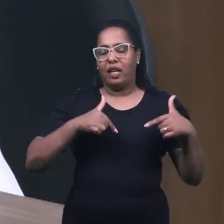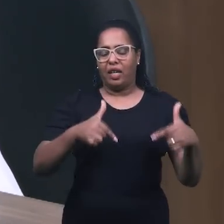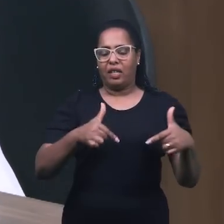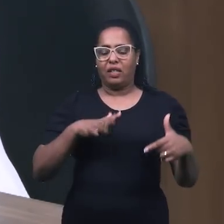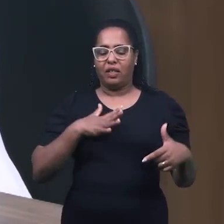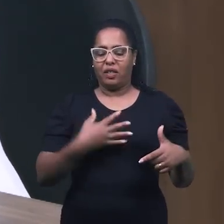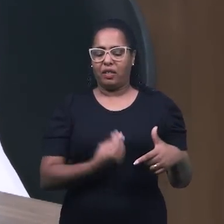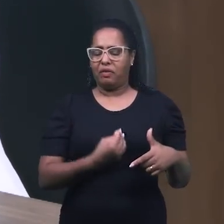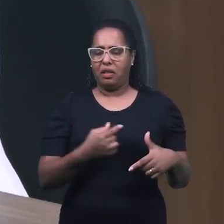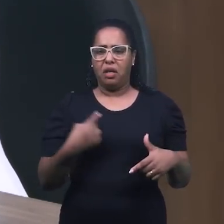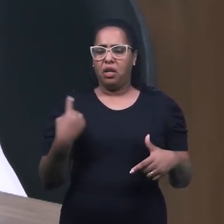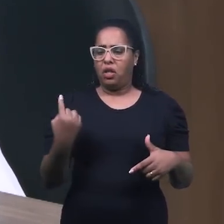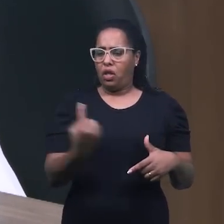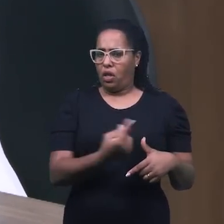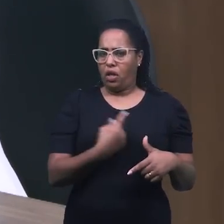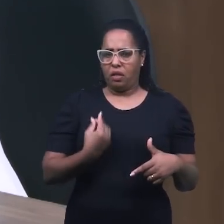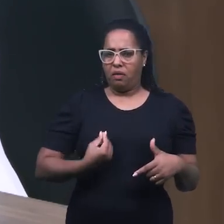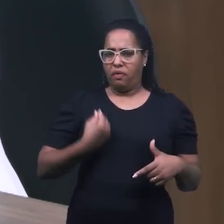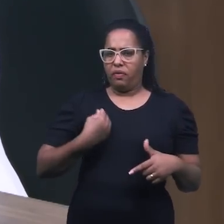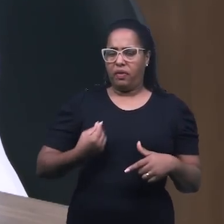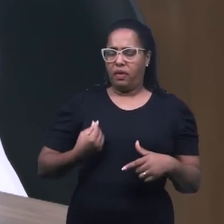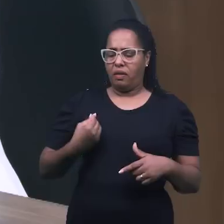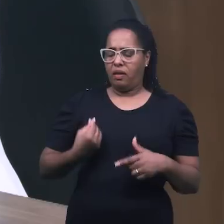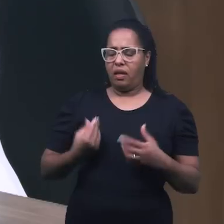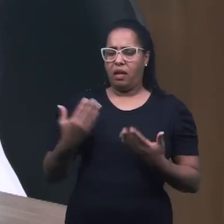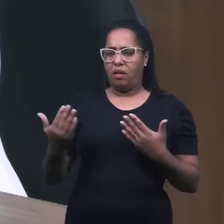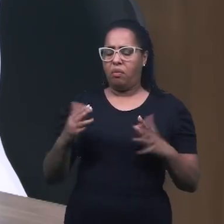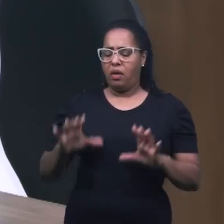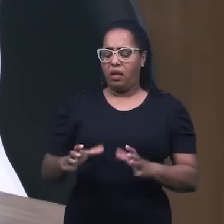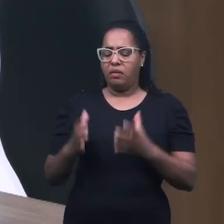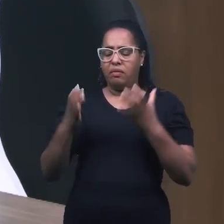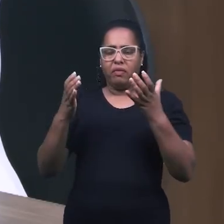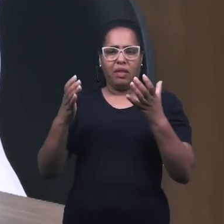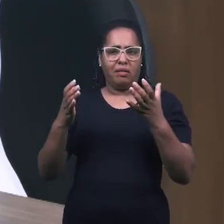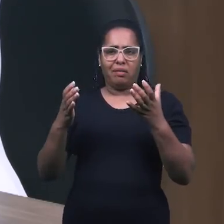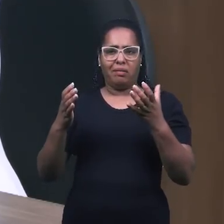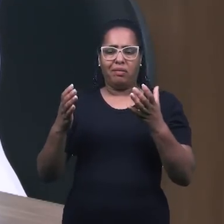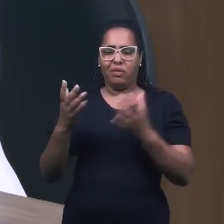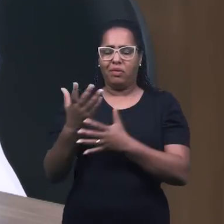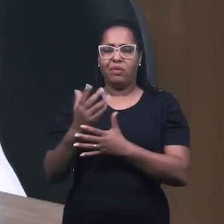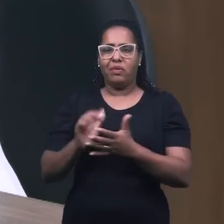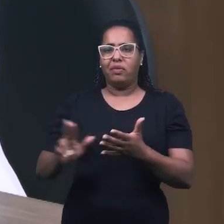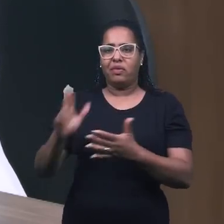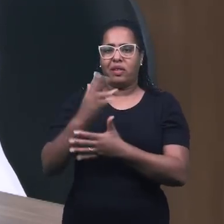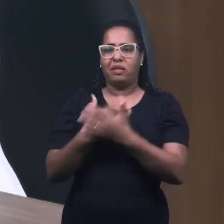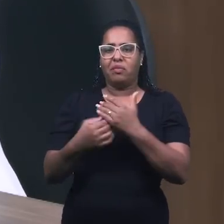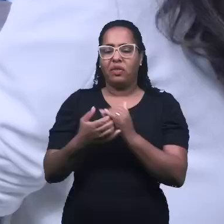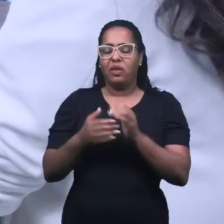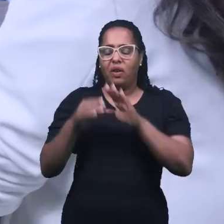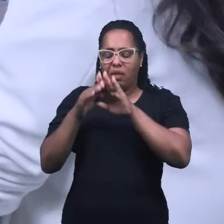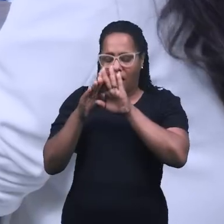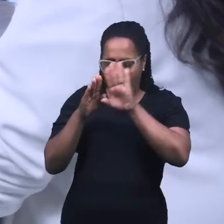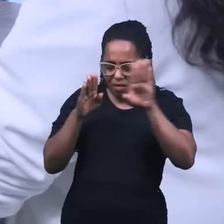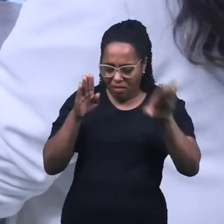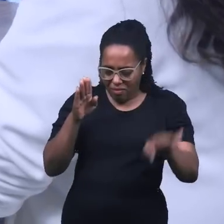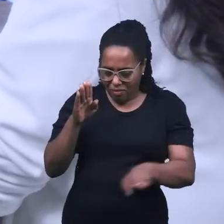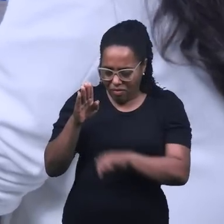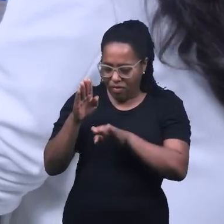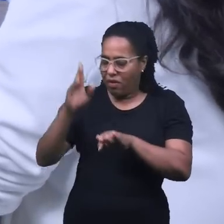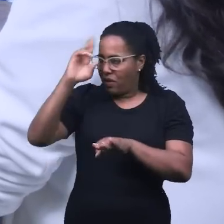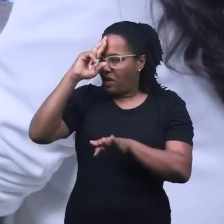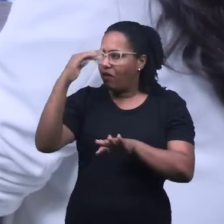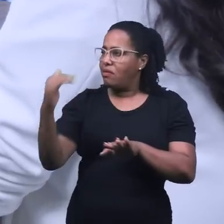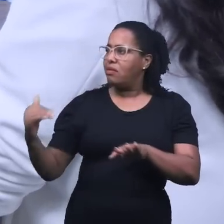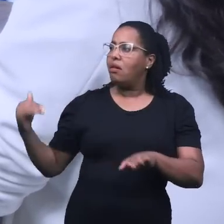vidas, não somos nada. Somos um vaso e isso realmente alegra o nosso coração. Somos muito pequenos, né? Diante